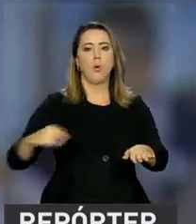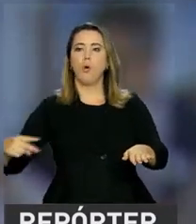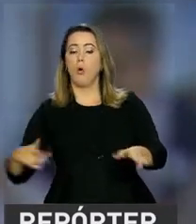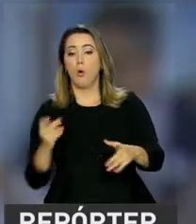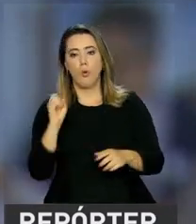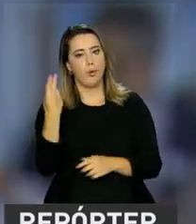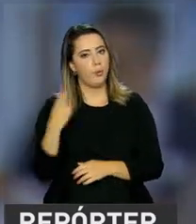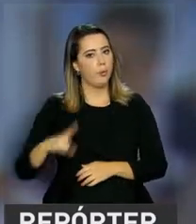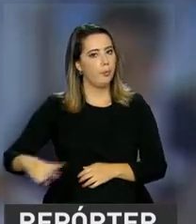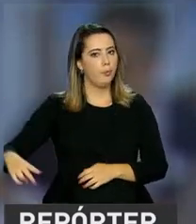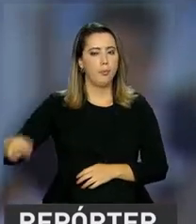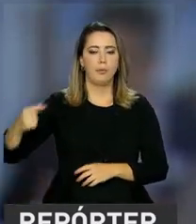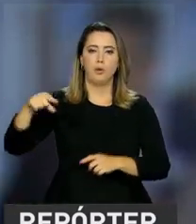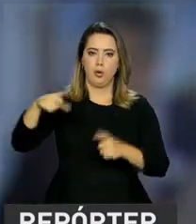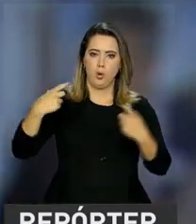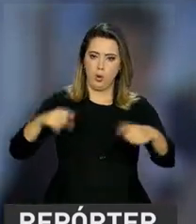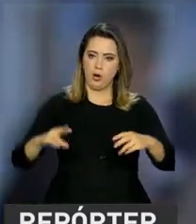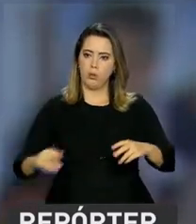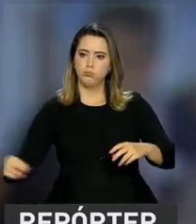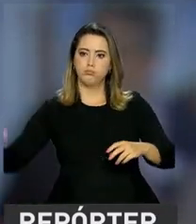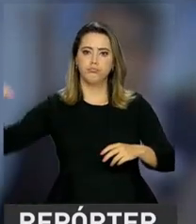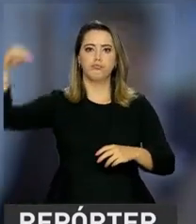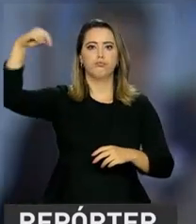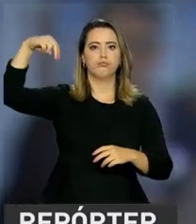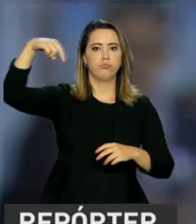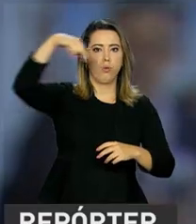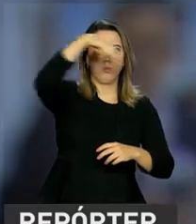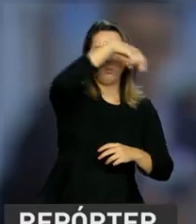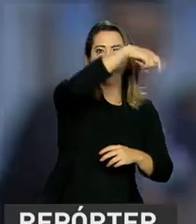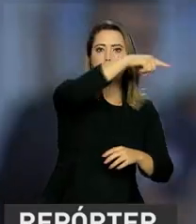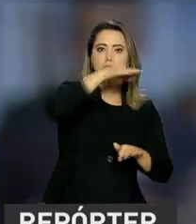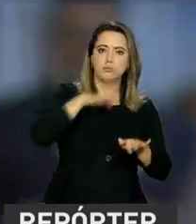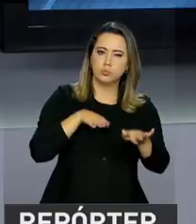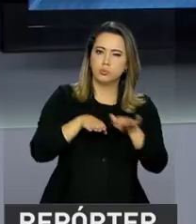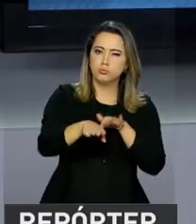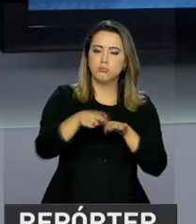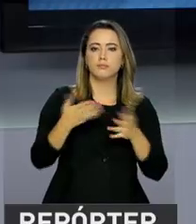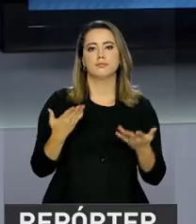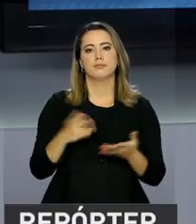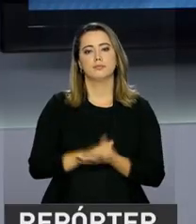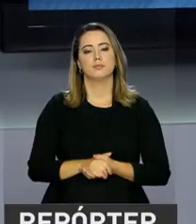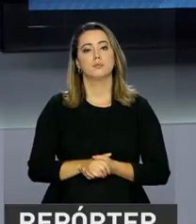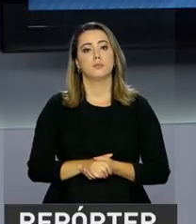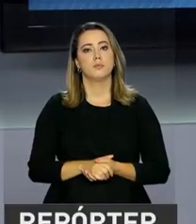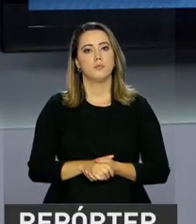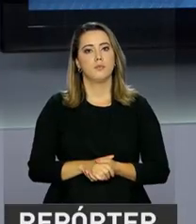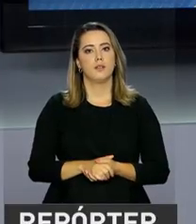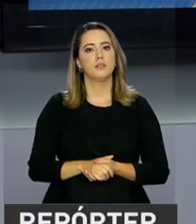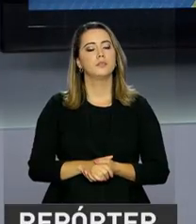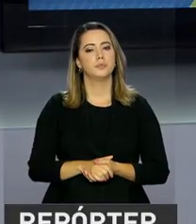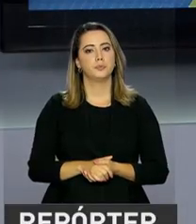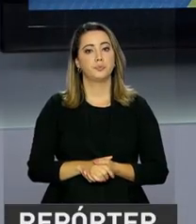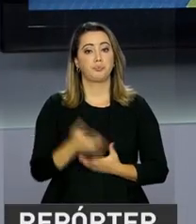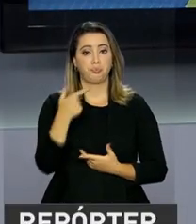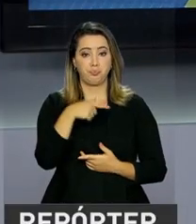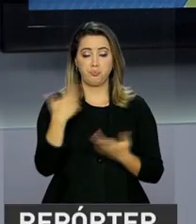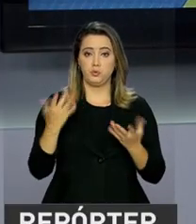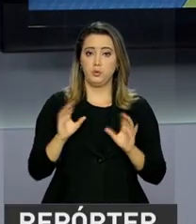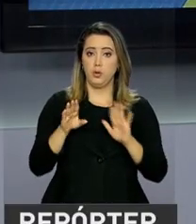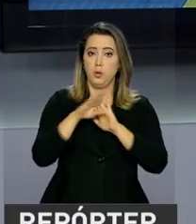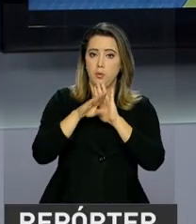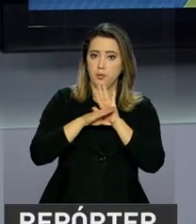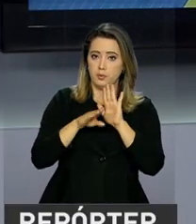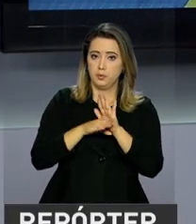e aí poder sim fazer uma política completa de educação o programa que recebeu o diretor do